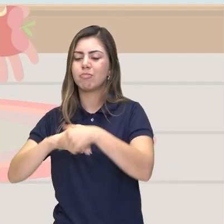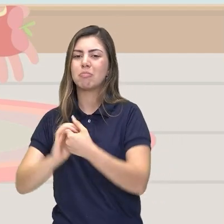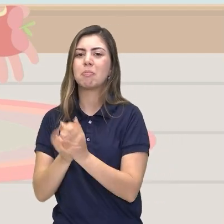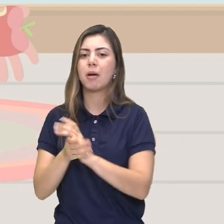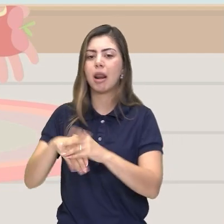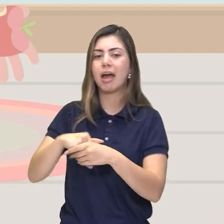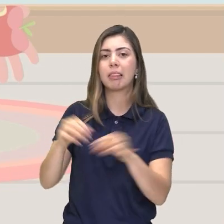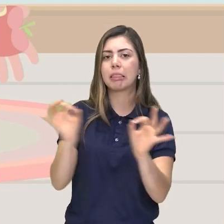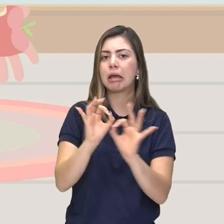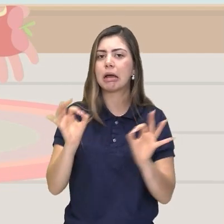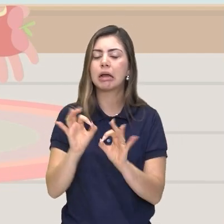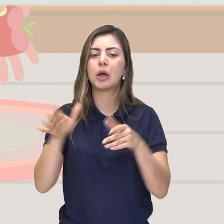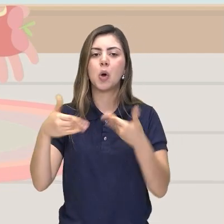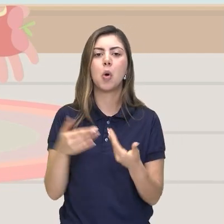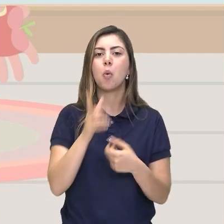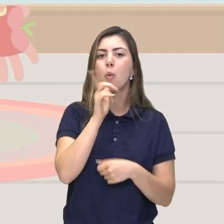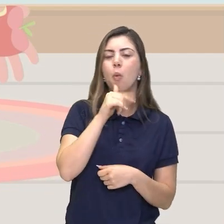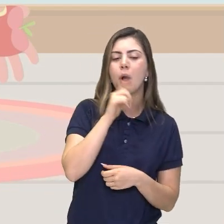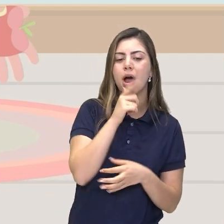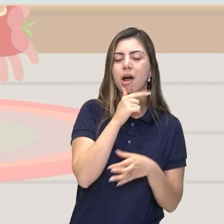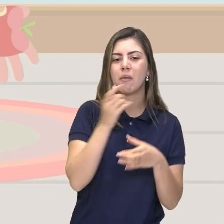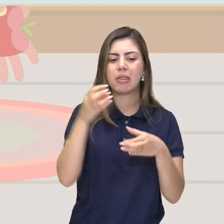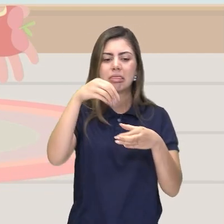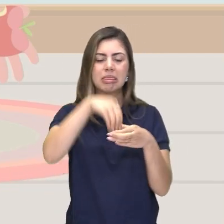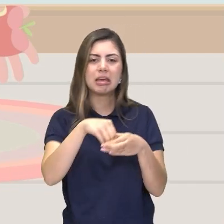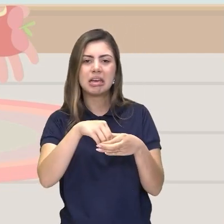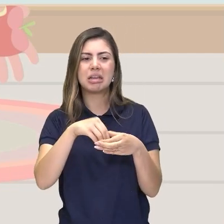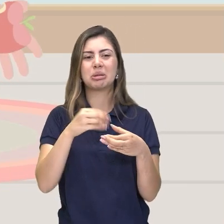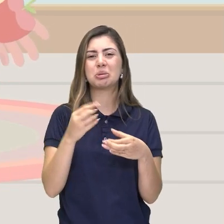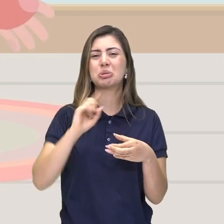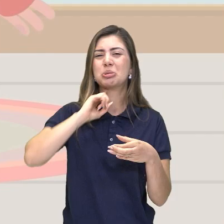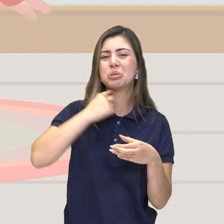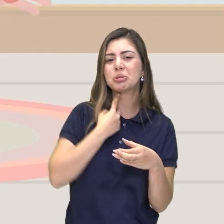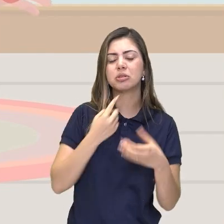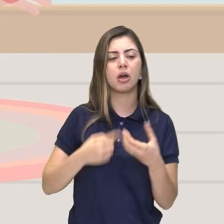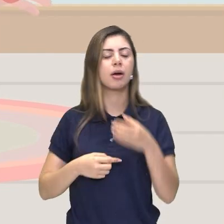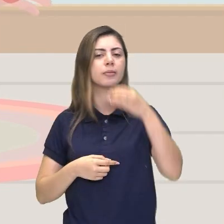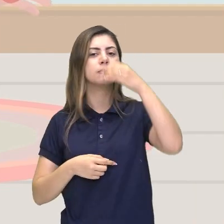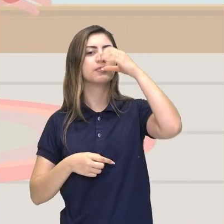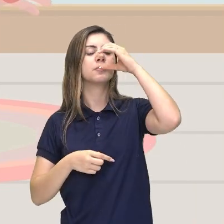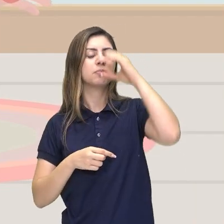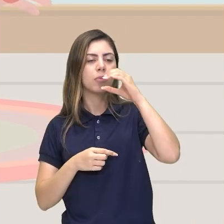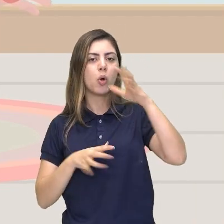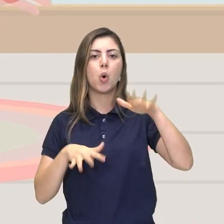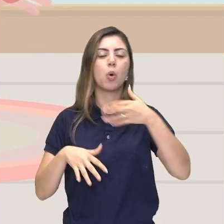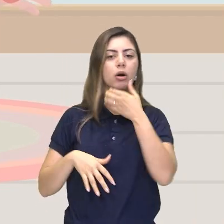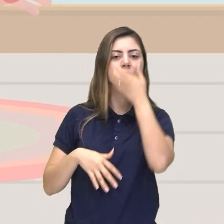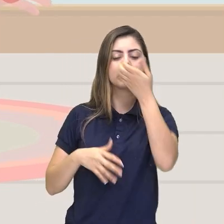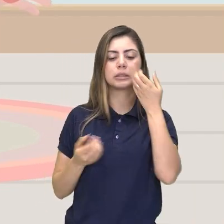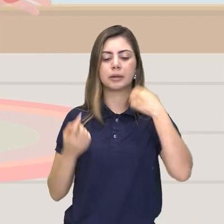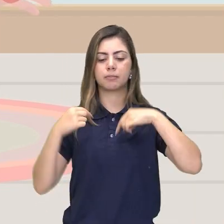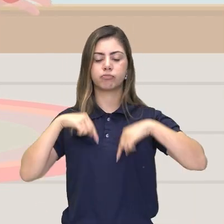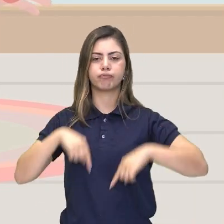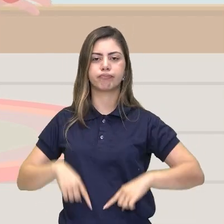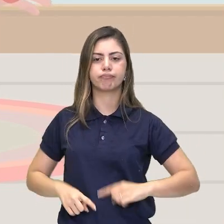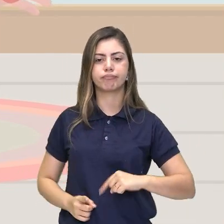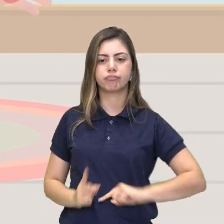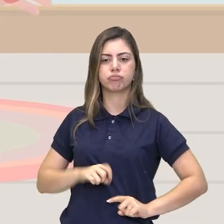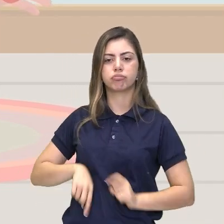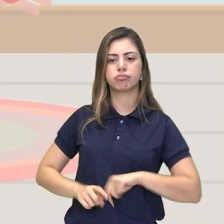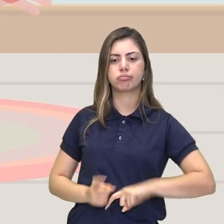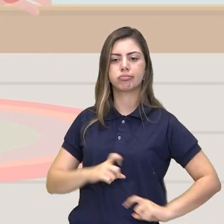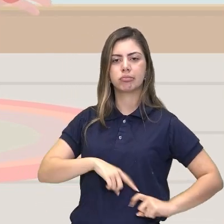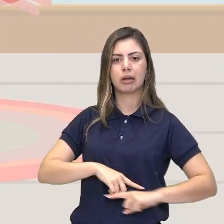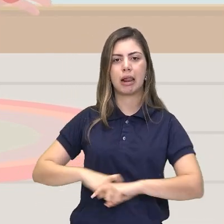água contaminada. Dentro do corpo, os ovos eclodem, liberando larvas que migram para o intestino, onde se